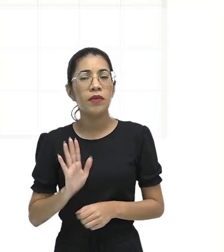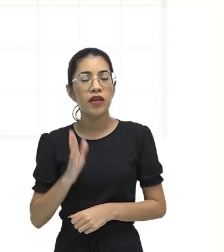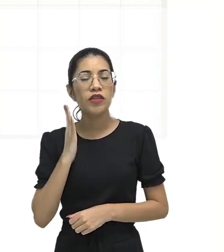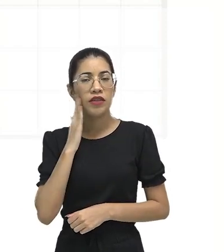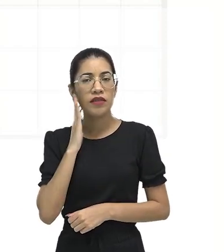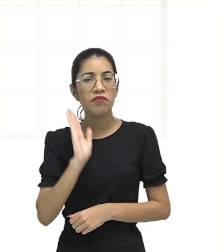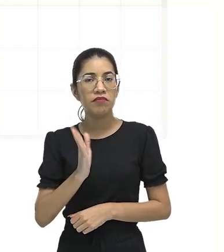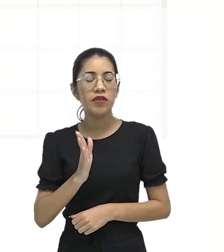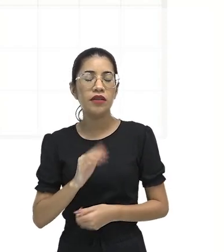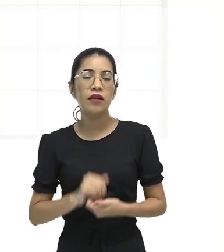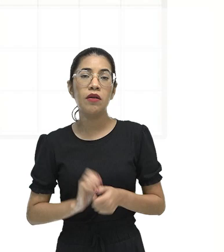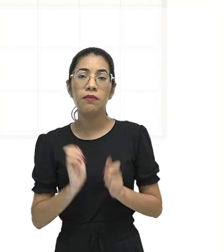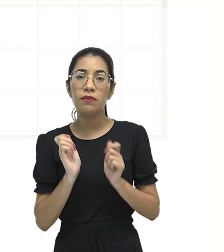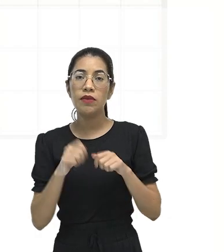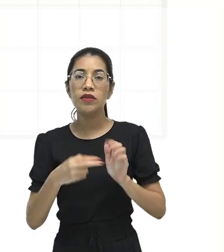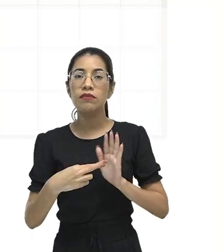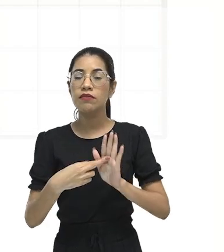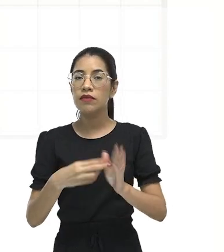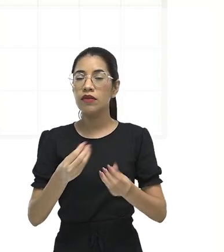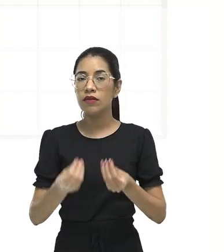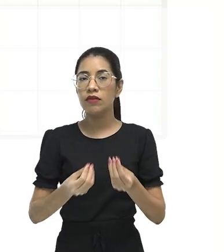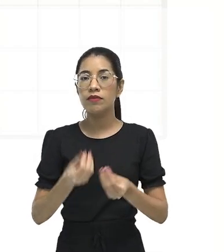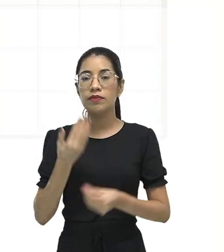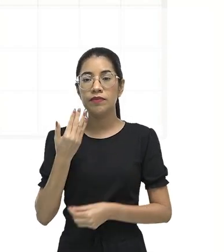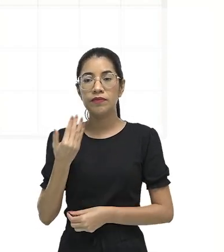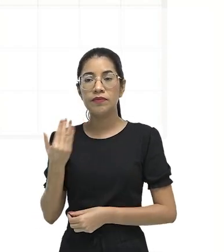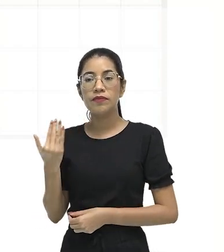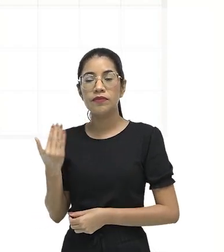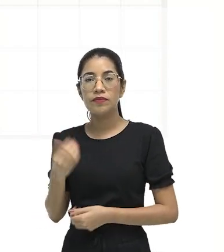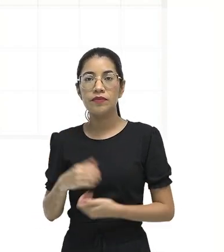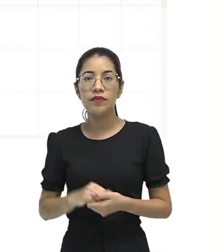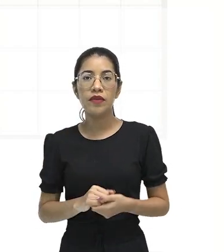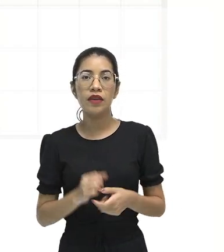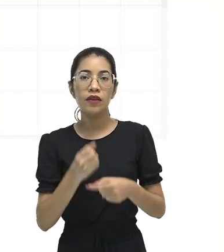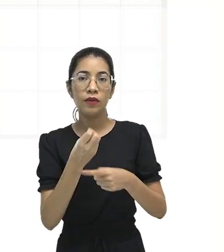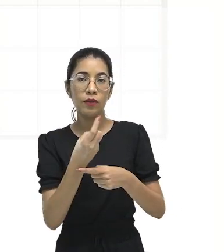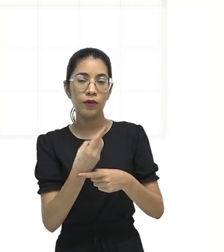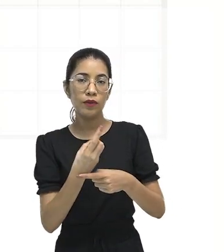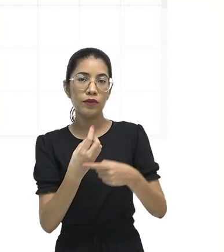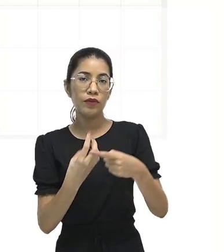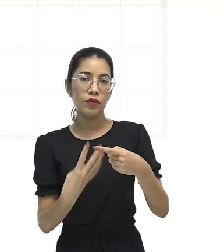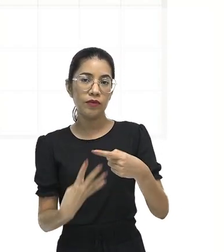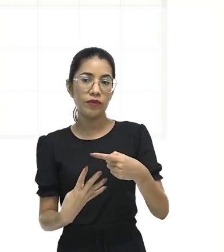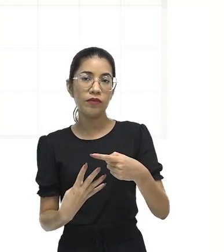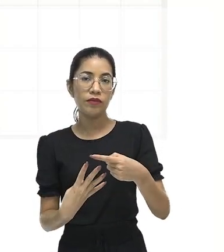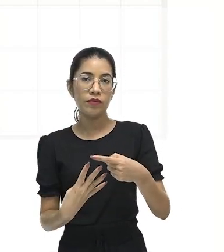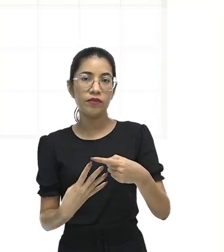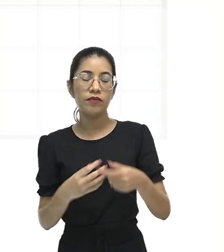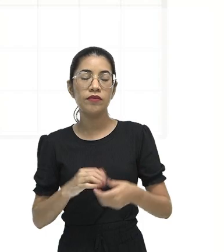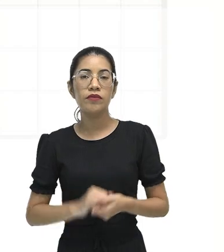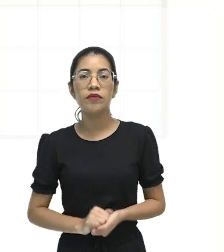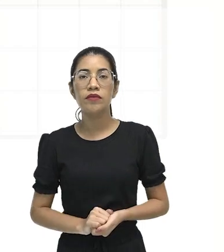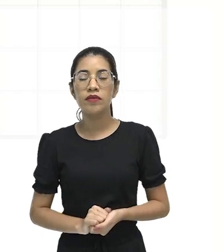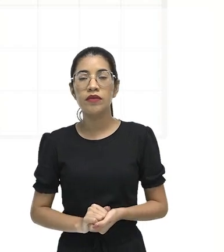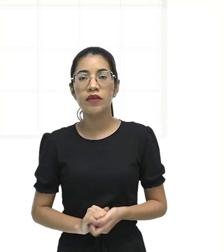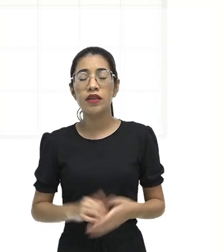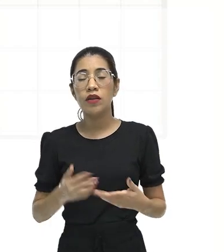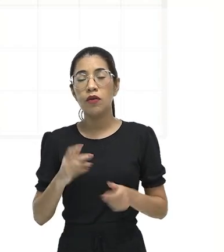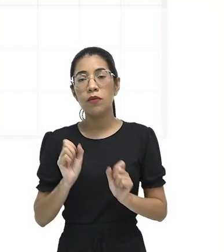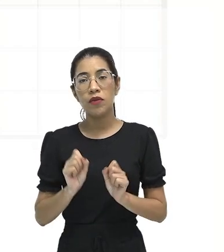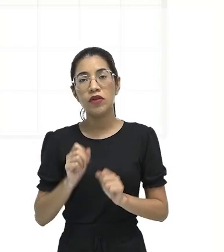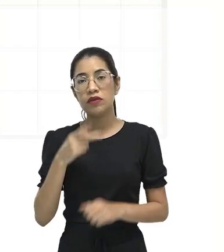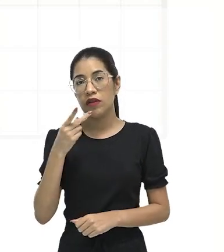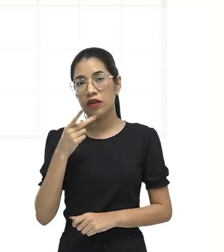sei. Eu posso representar dessa forma aqui, 1 sobre 4. Então eu posso dizer para